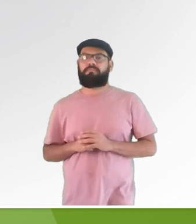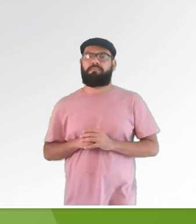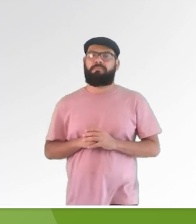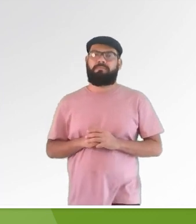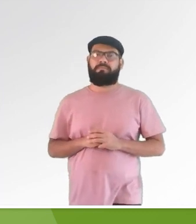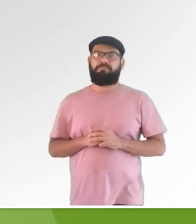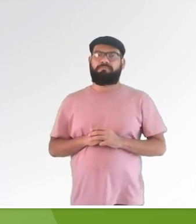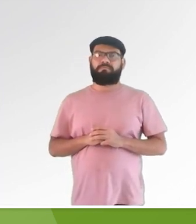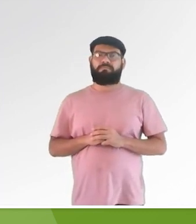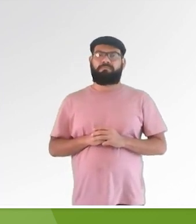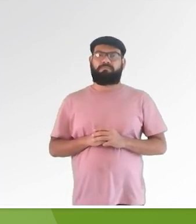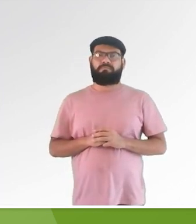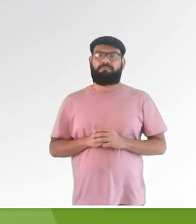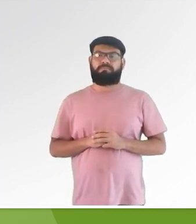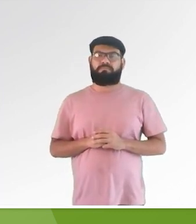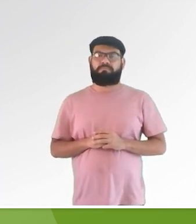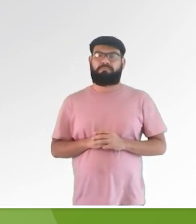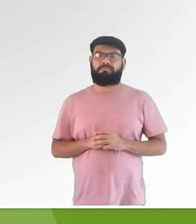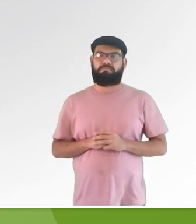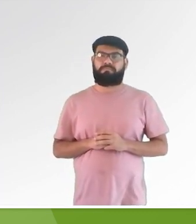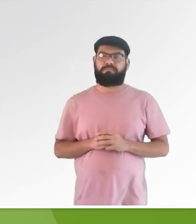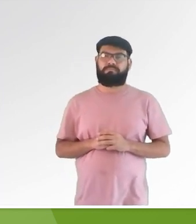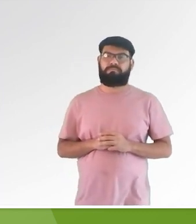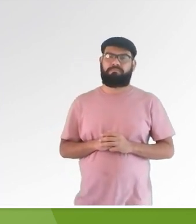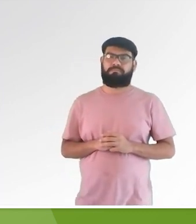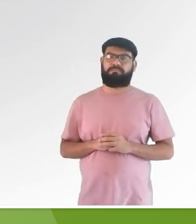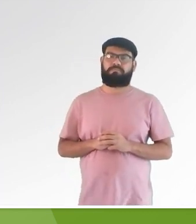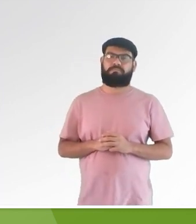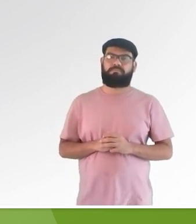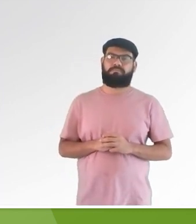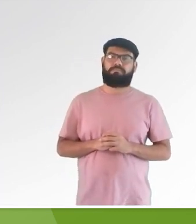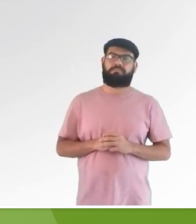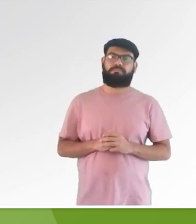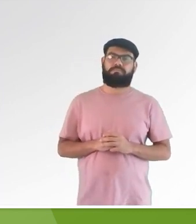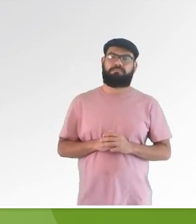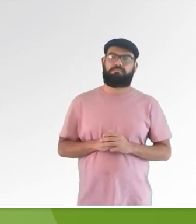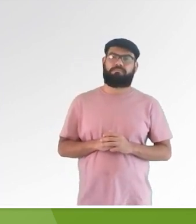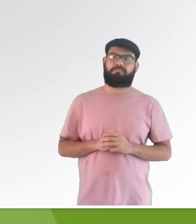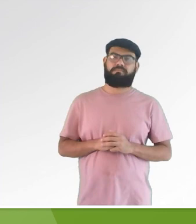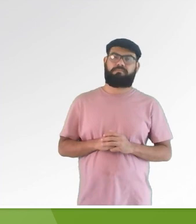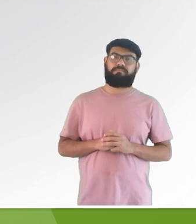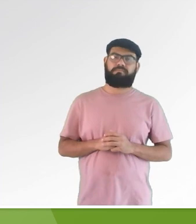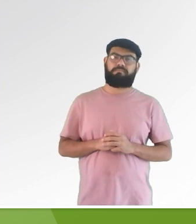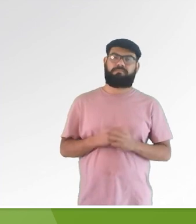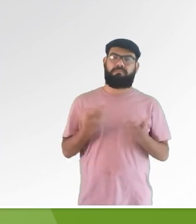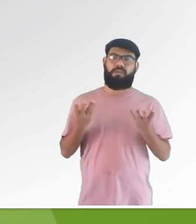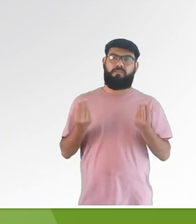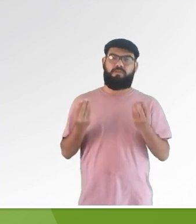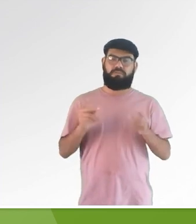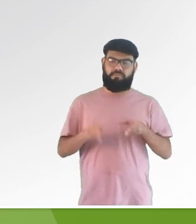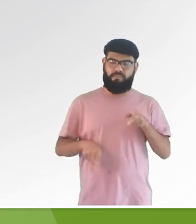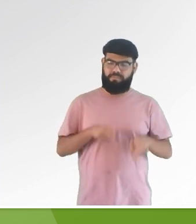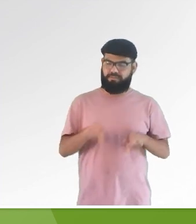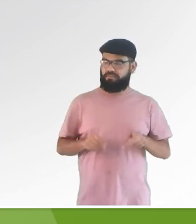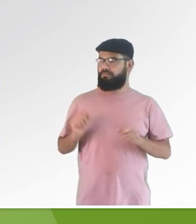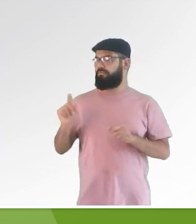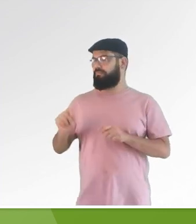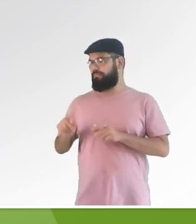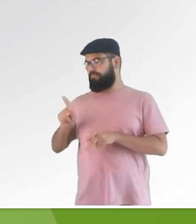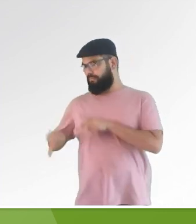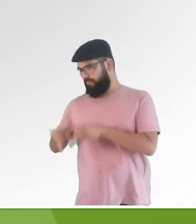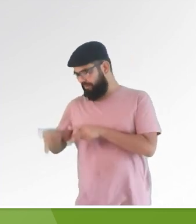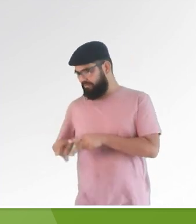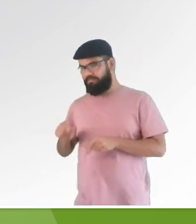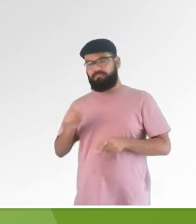conjunto, olha só, de populações de diversas espécies que habitam uma